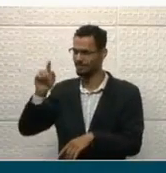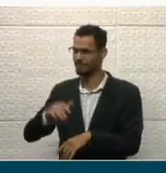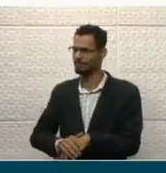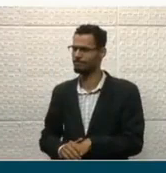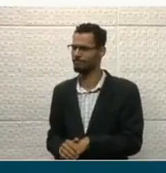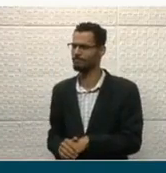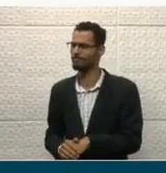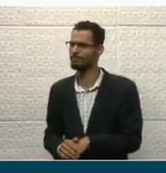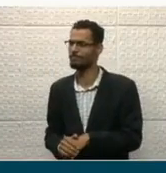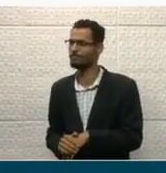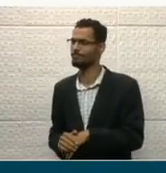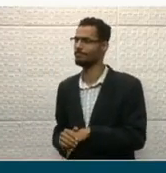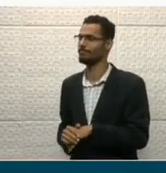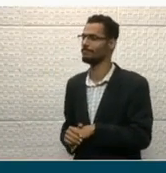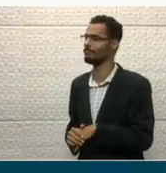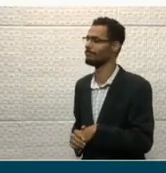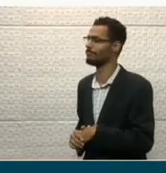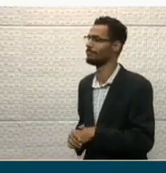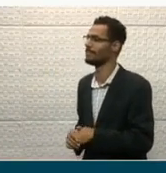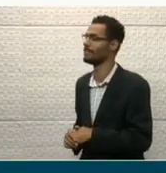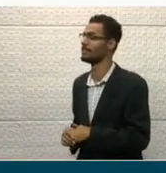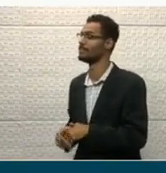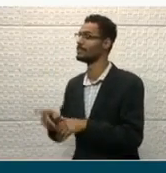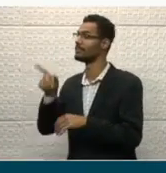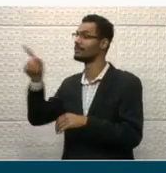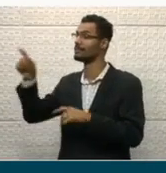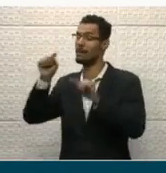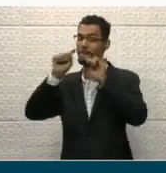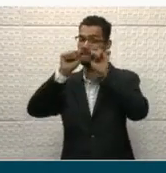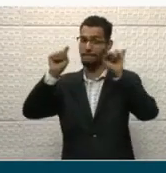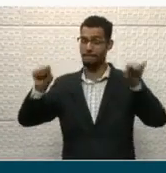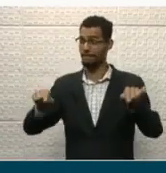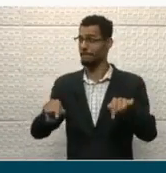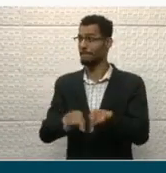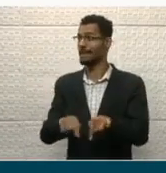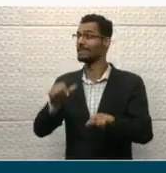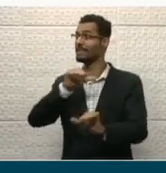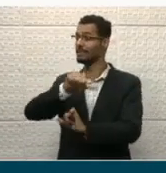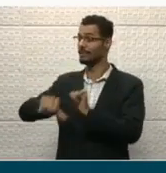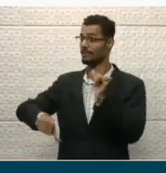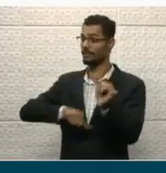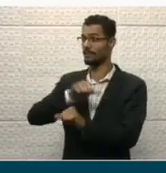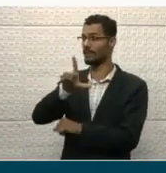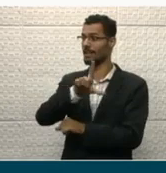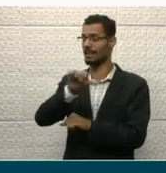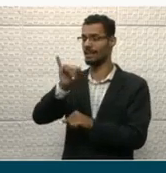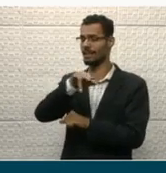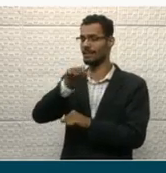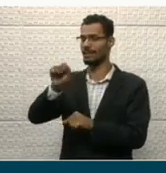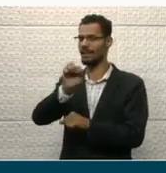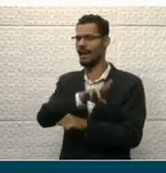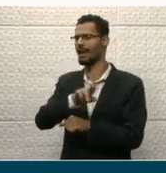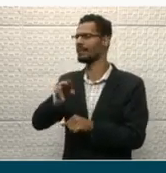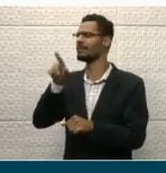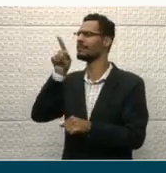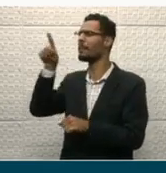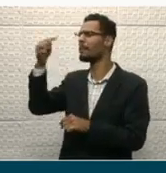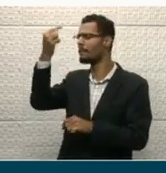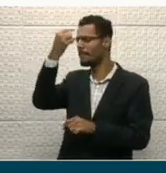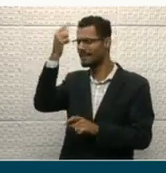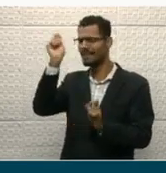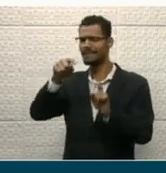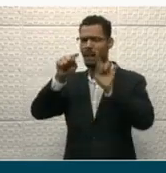analisar essa primeira situação. Relacionar matriz à transformação linear. Quando nós temos